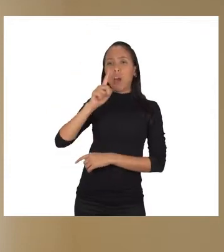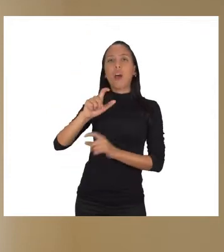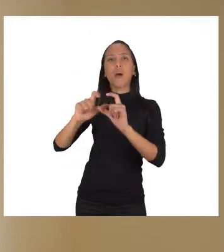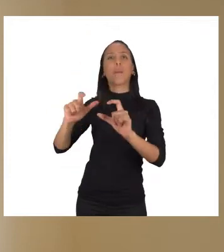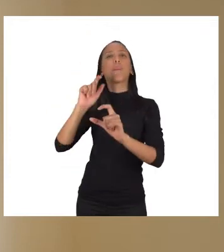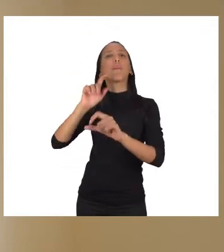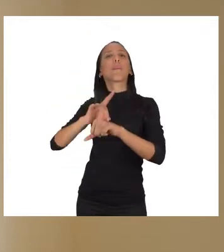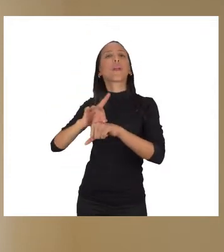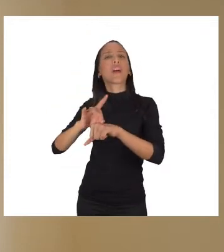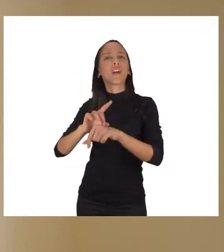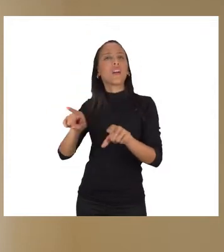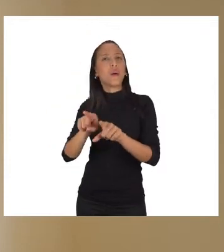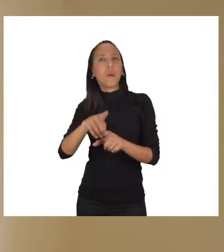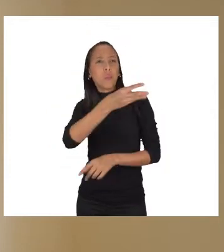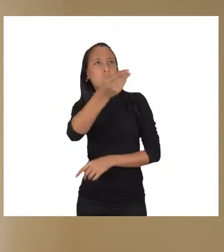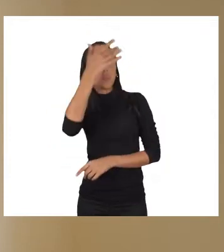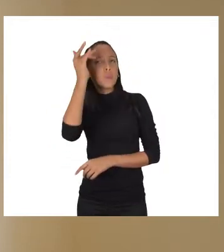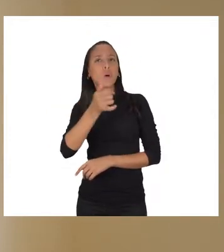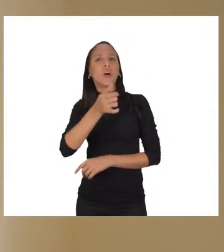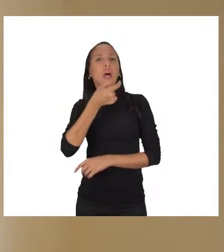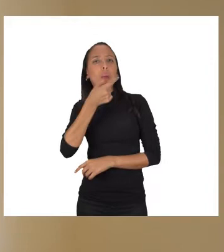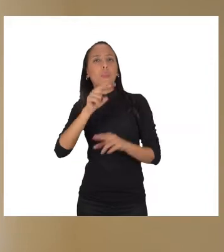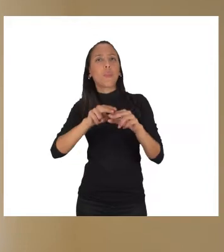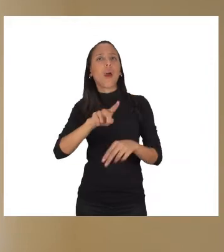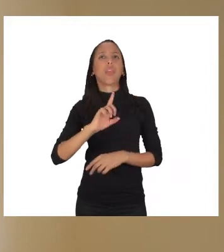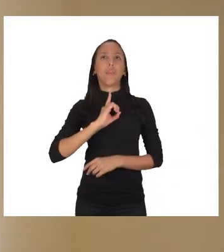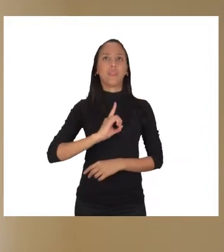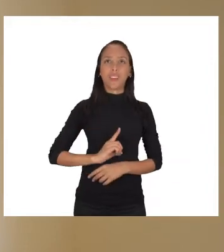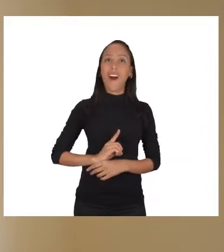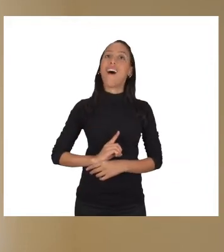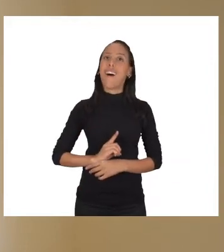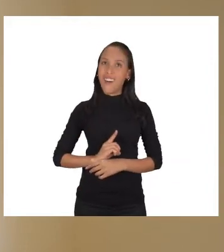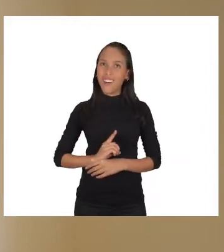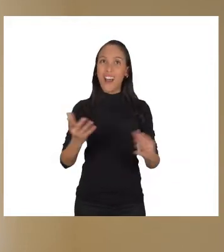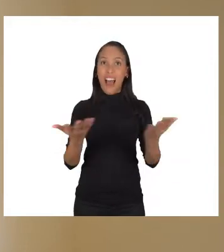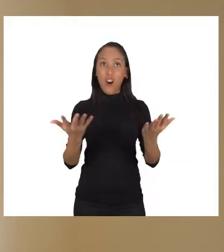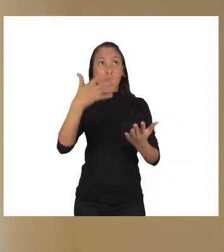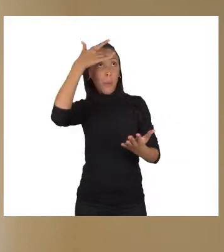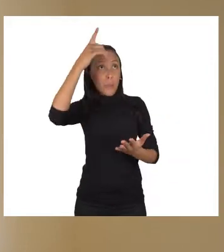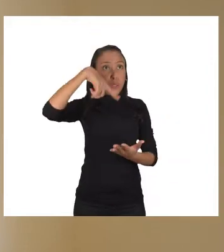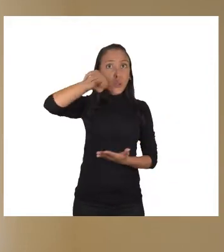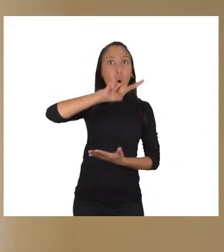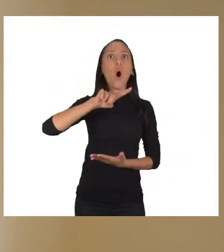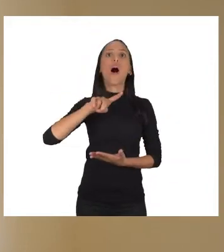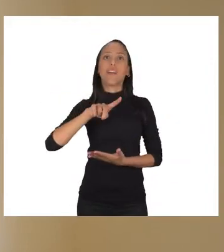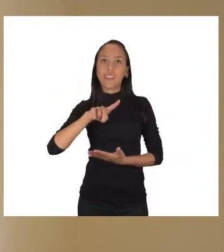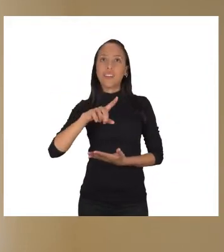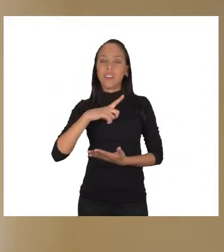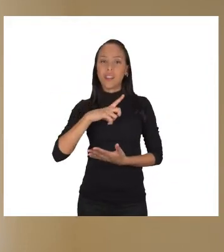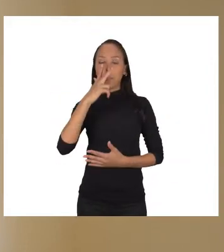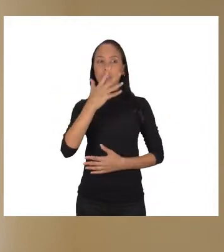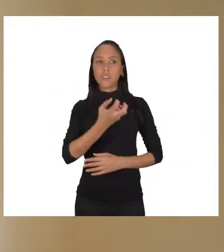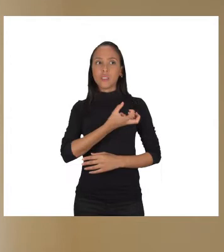Um monte de gente tomando remédio para depressão. E isso, essa visibilidade que hoje tem, que hoje as pessoas estão, de fato, até um